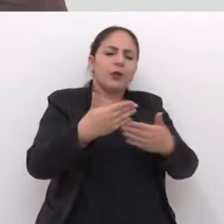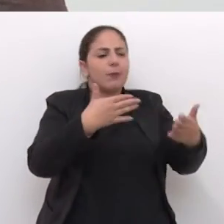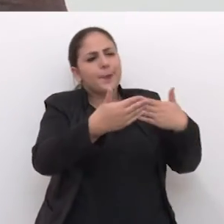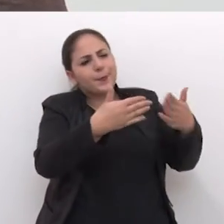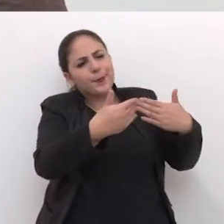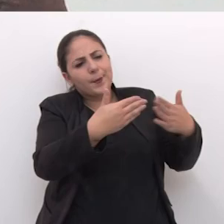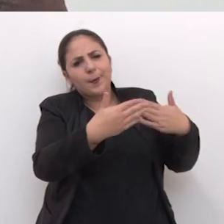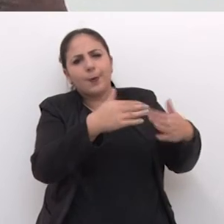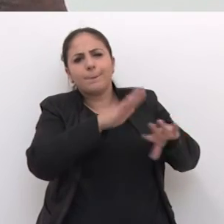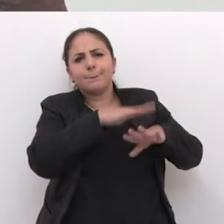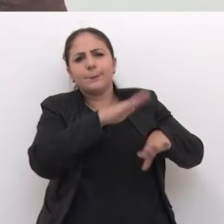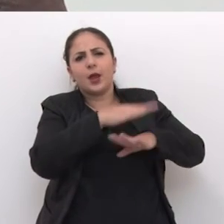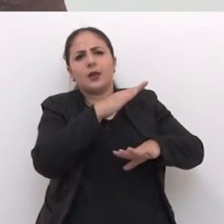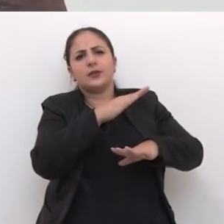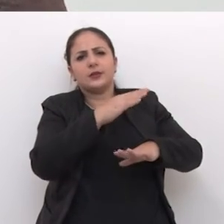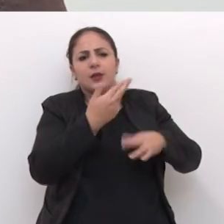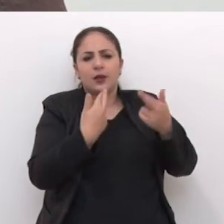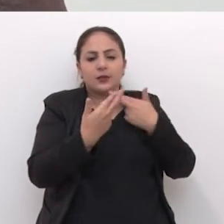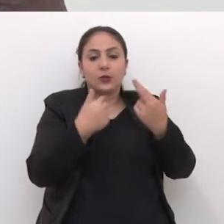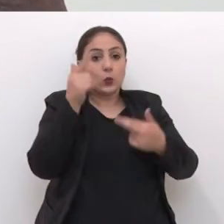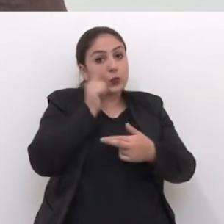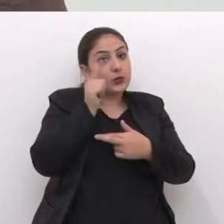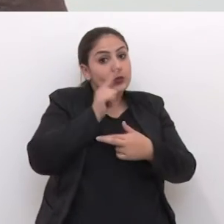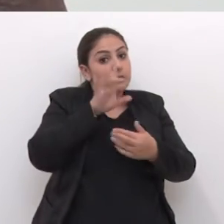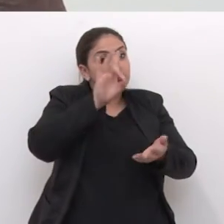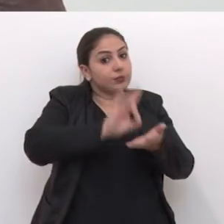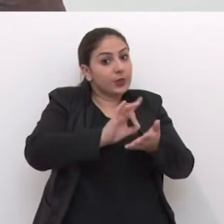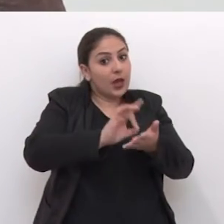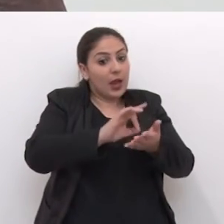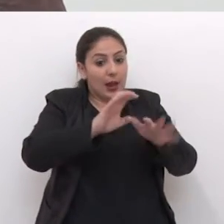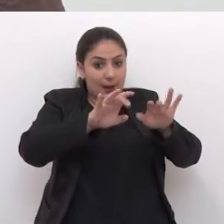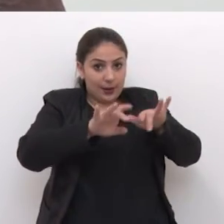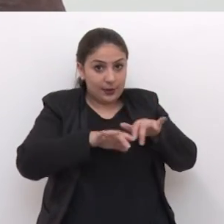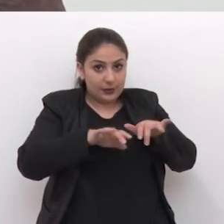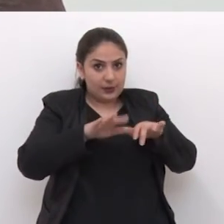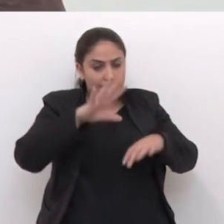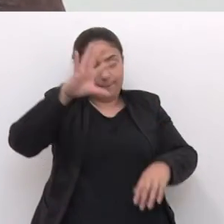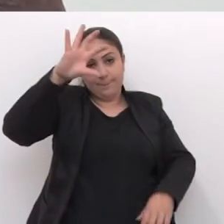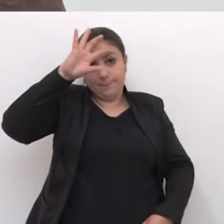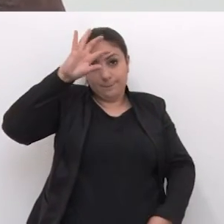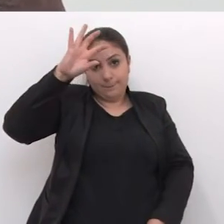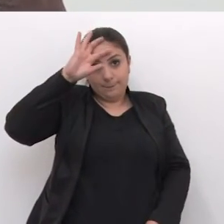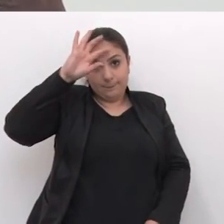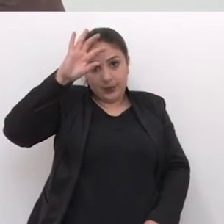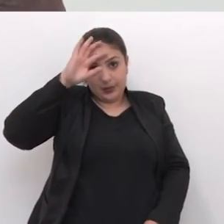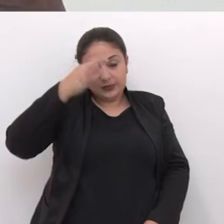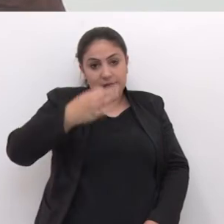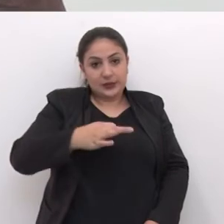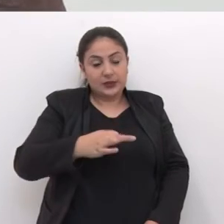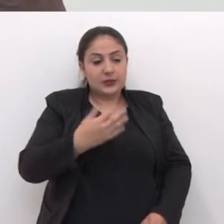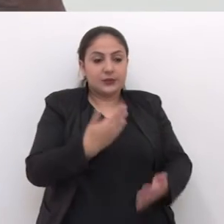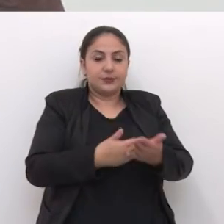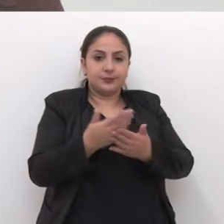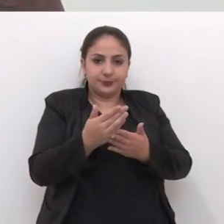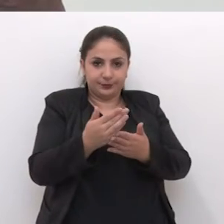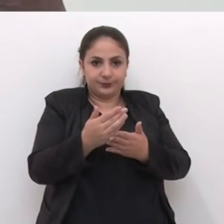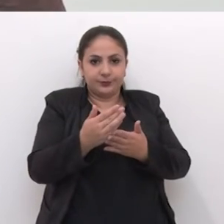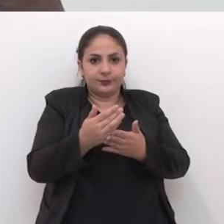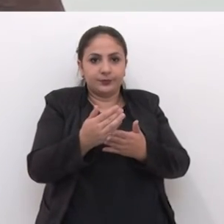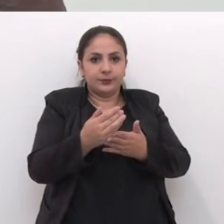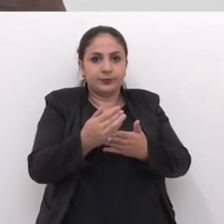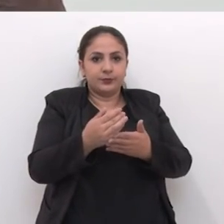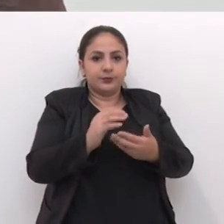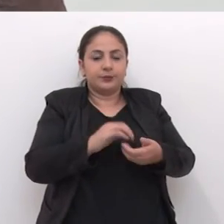aí a gente começou a conversar mais no sentido de tornar aqueles escritos que eram memórias pontuais